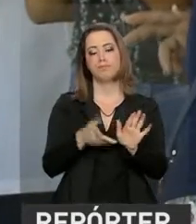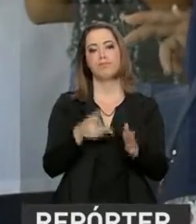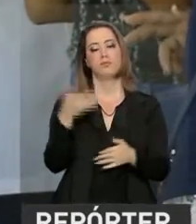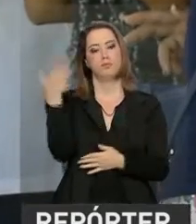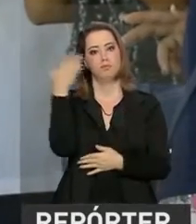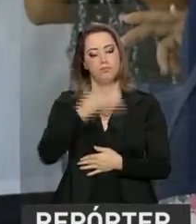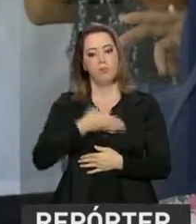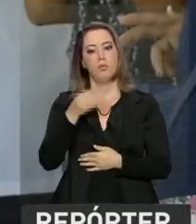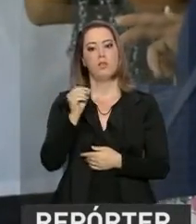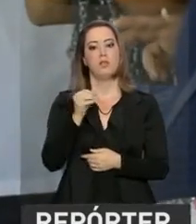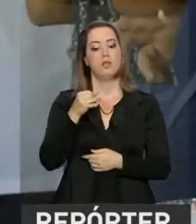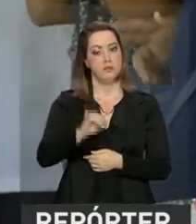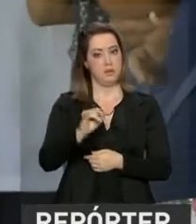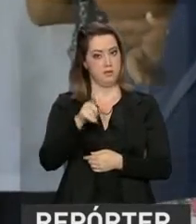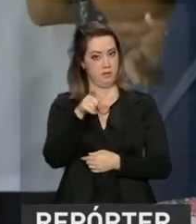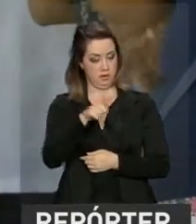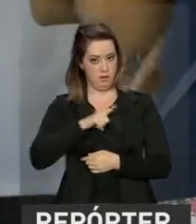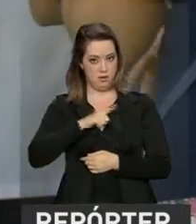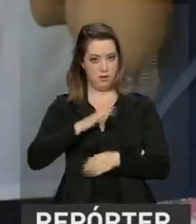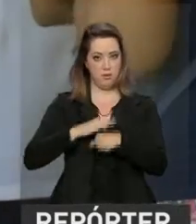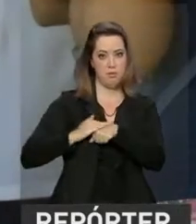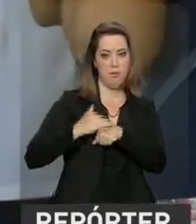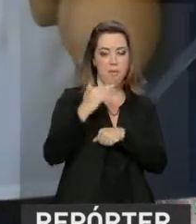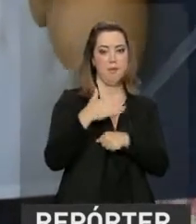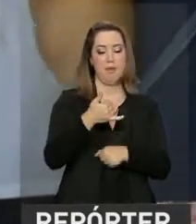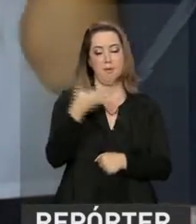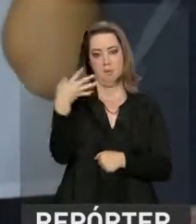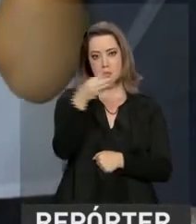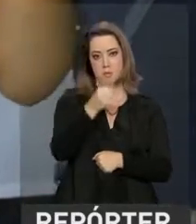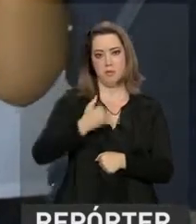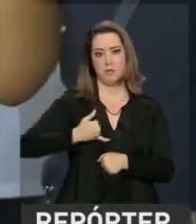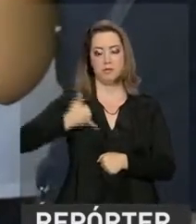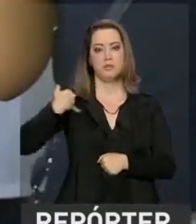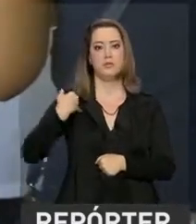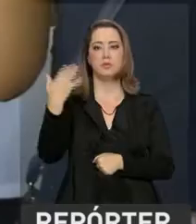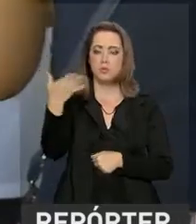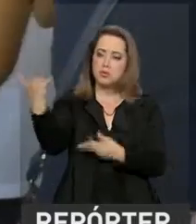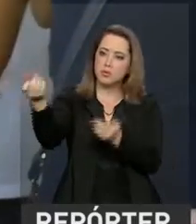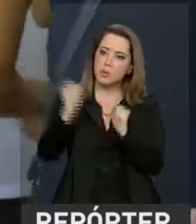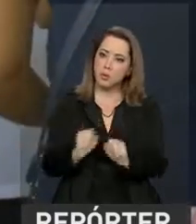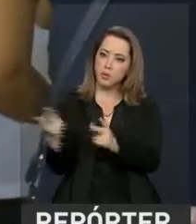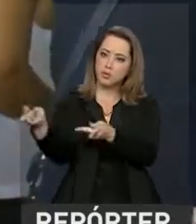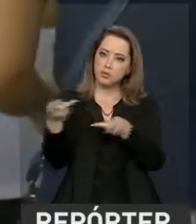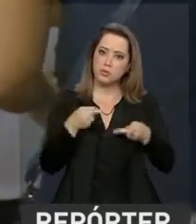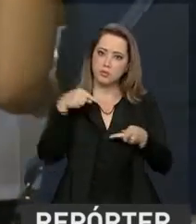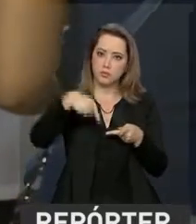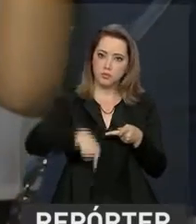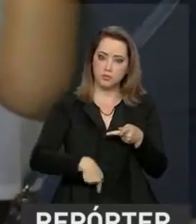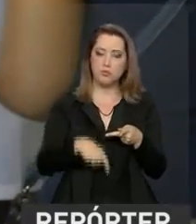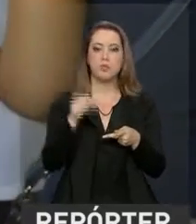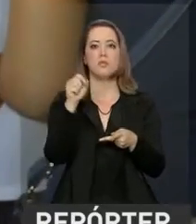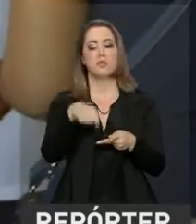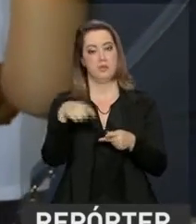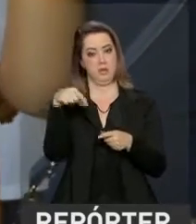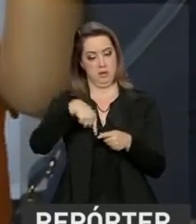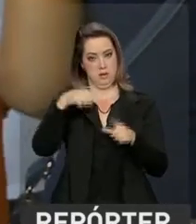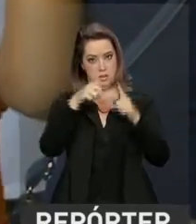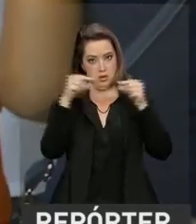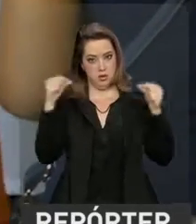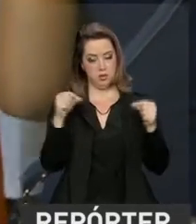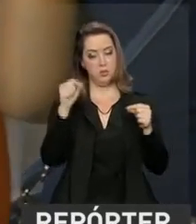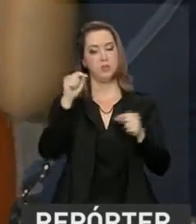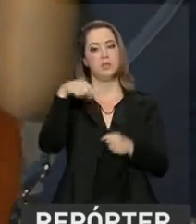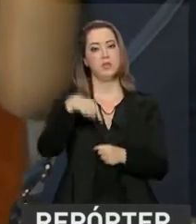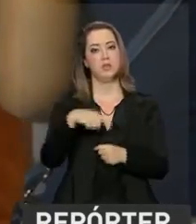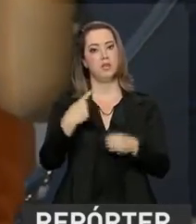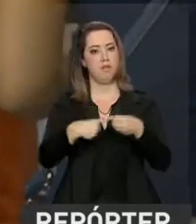uma pessoa que tem mais que 40 anos, a gente convida a você vir aqui em Planaltina, se você morar aqui, ou se não,